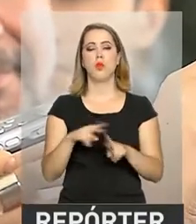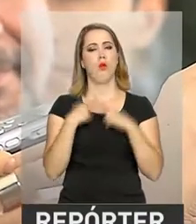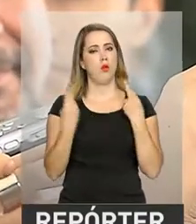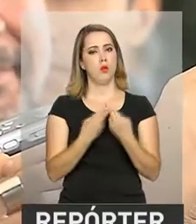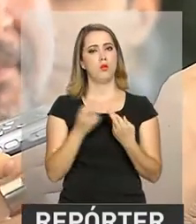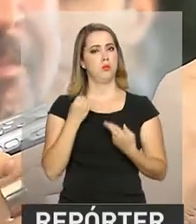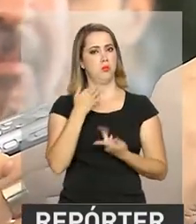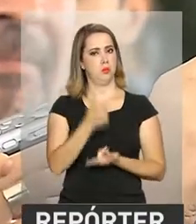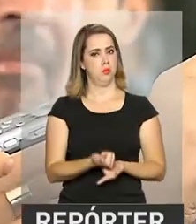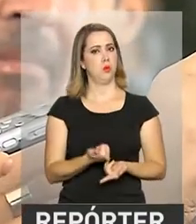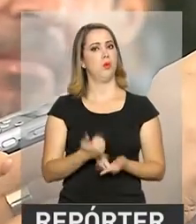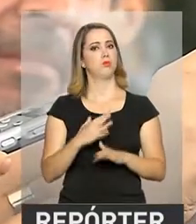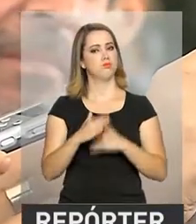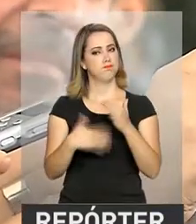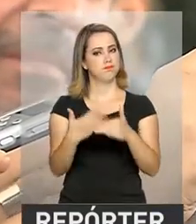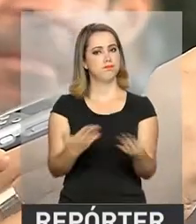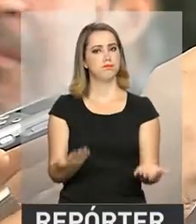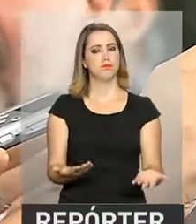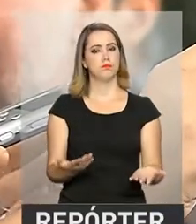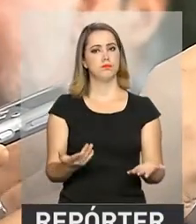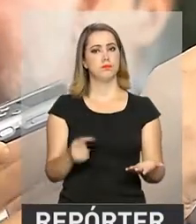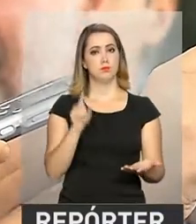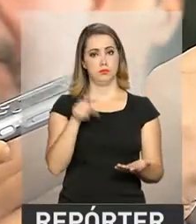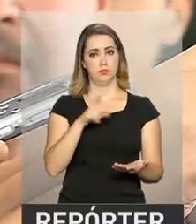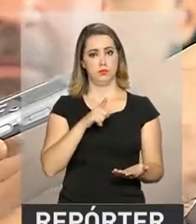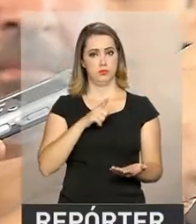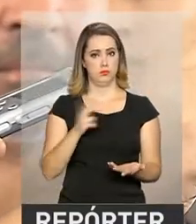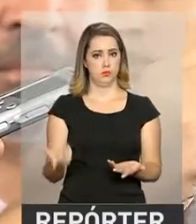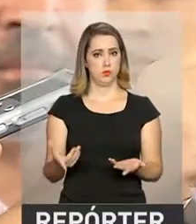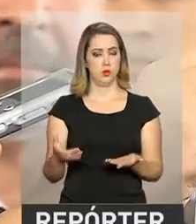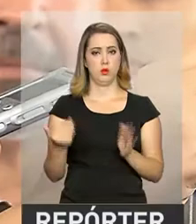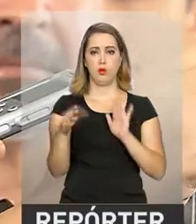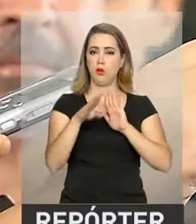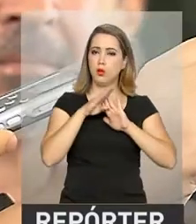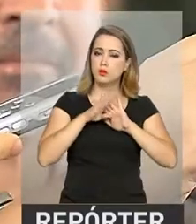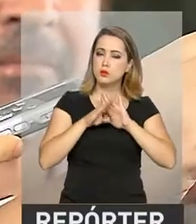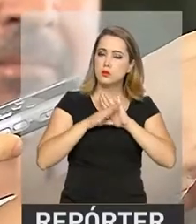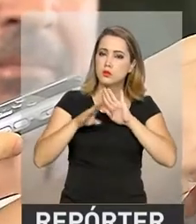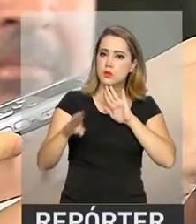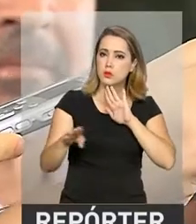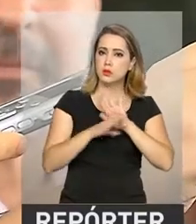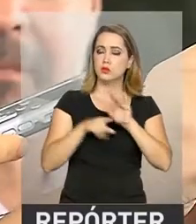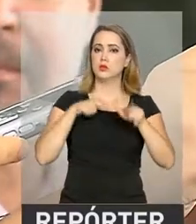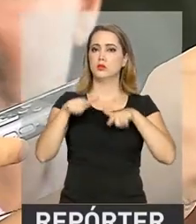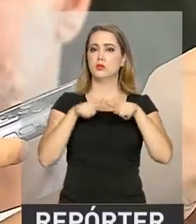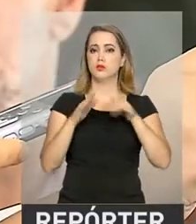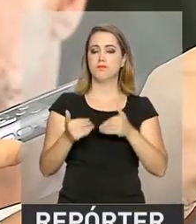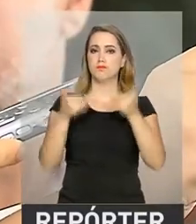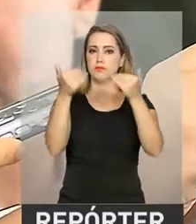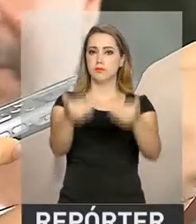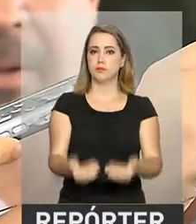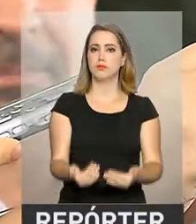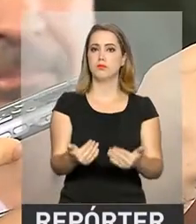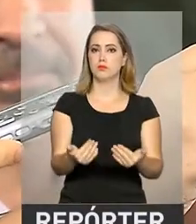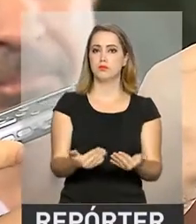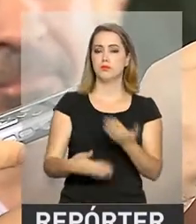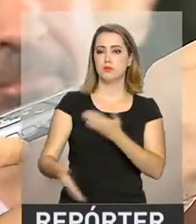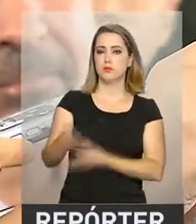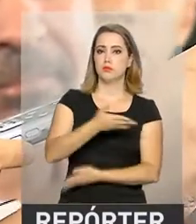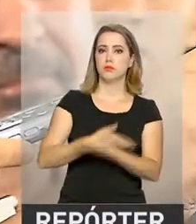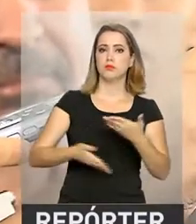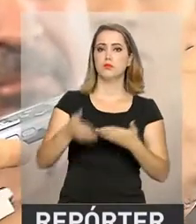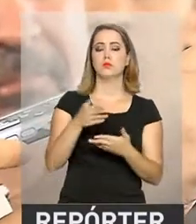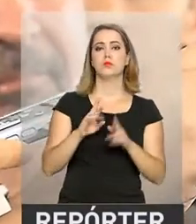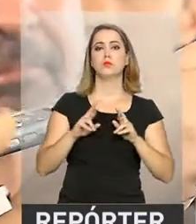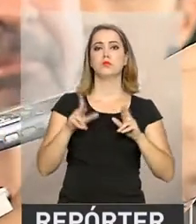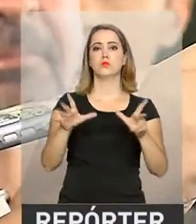bom muito produtiva é existe uma agenda de trabalho à frente do gol vendo aí diversos